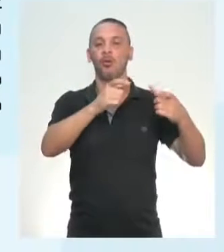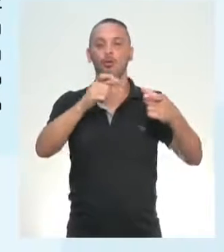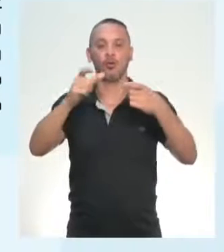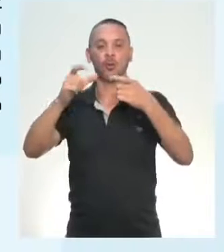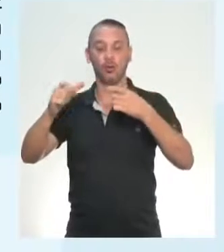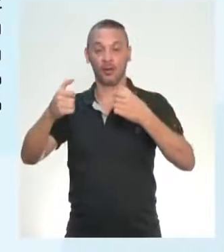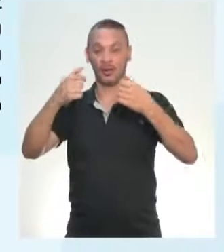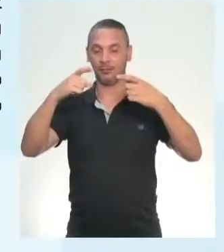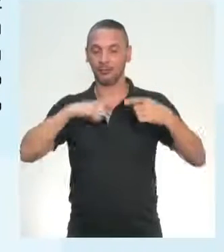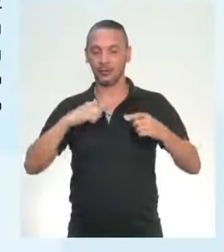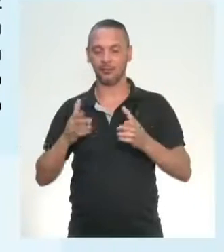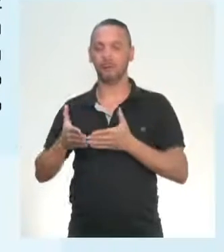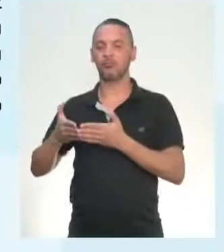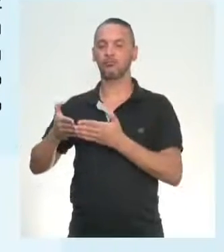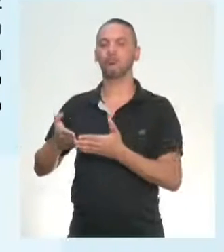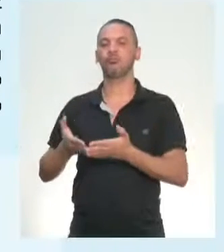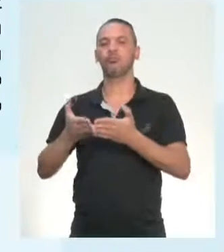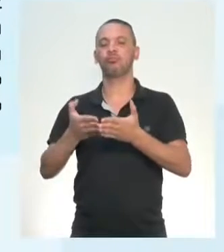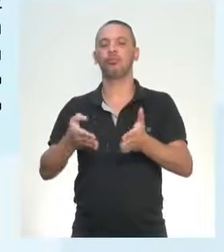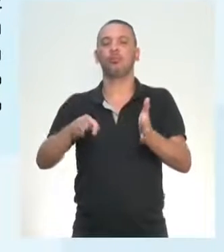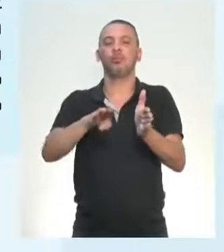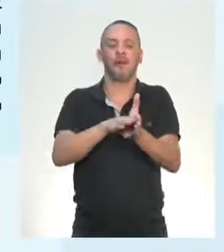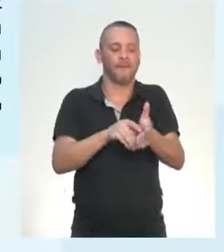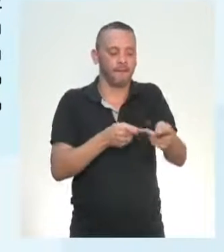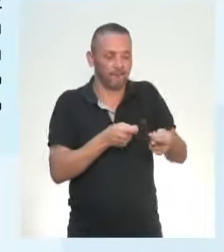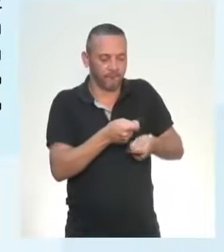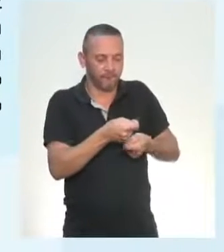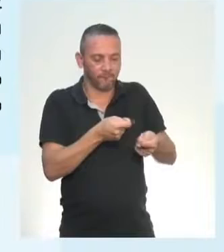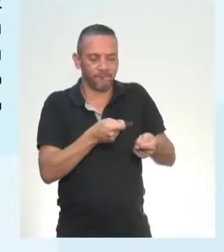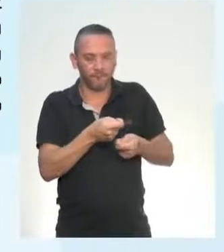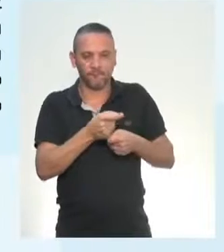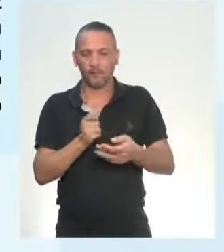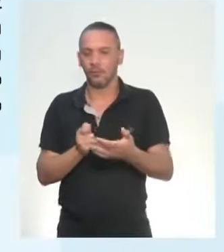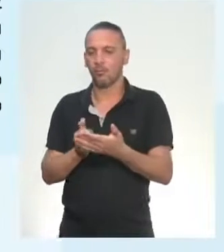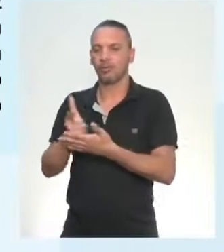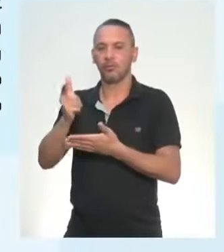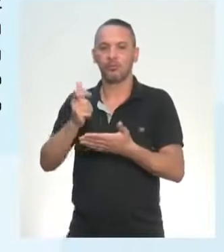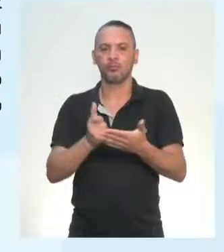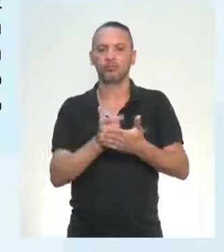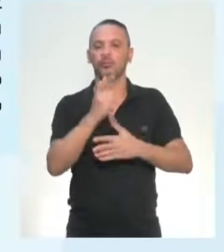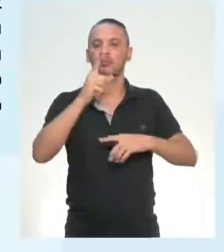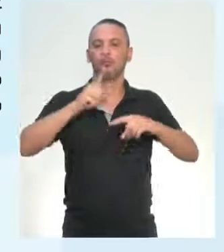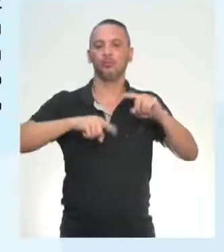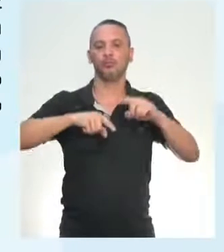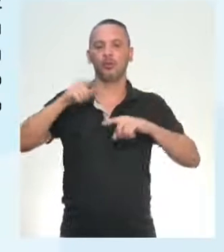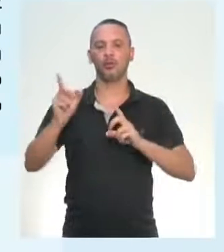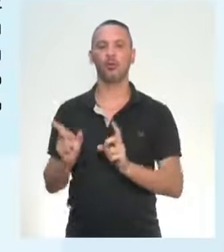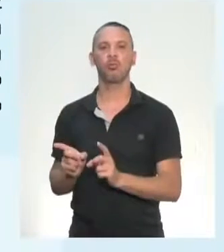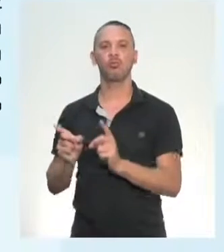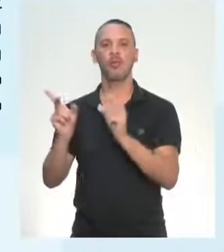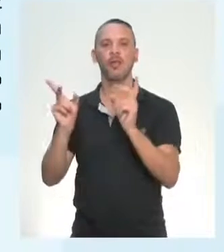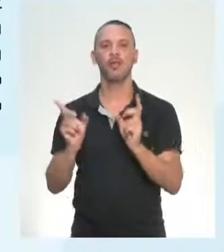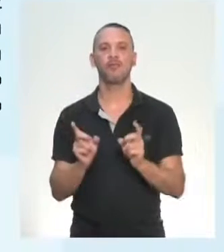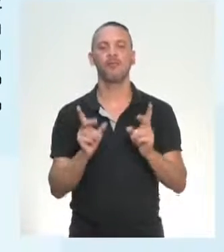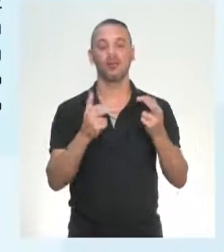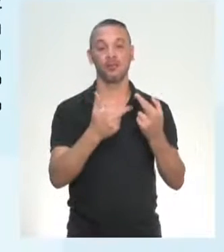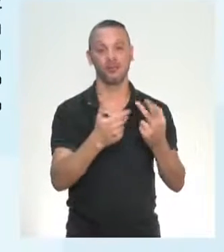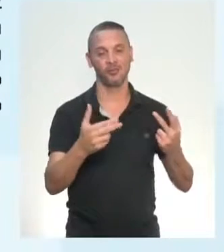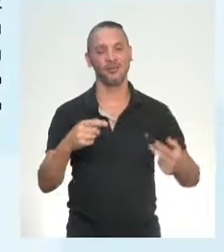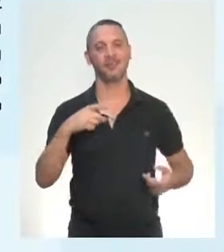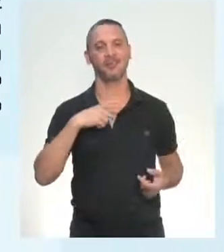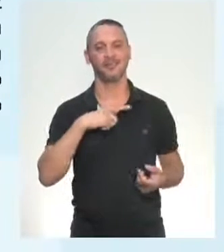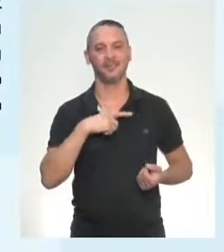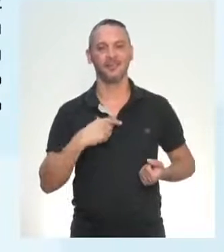as caravanas paravam, negociavam, compravam outros produtos, vendiam também, e aí